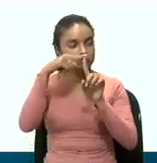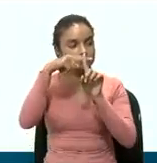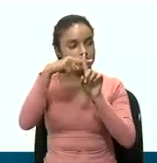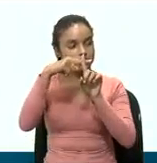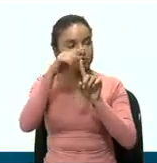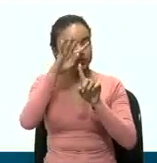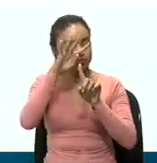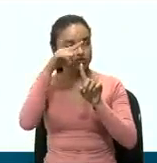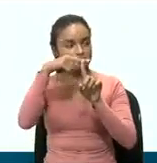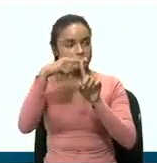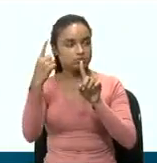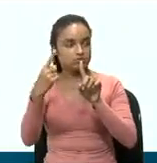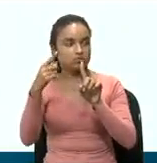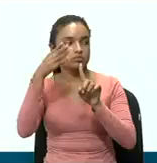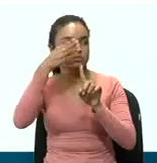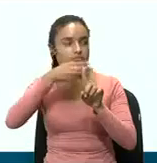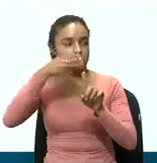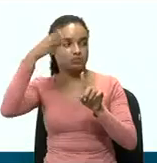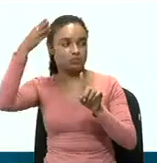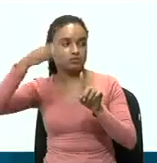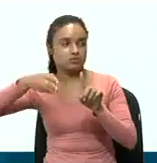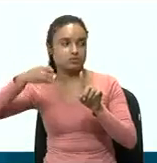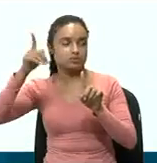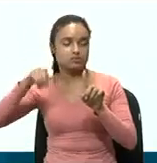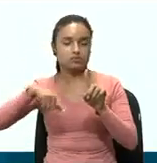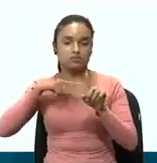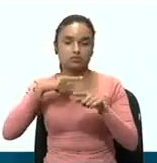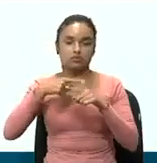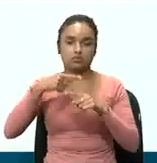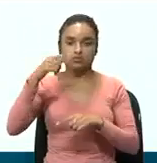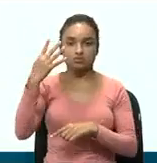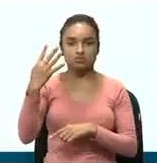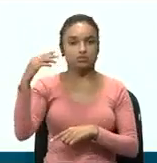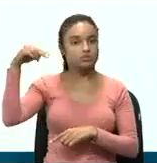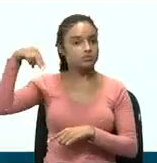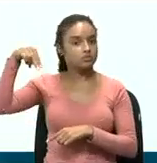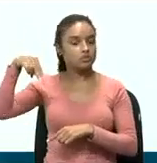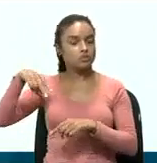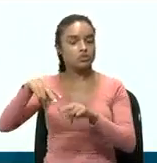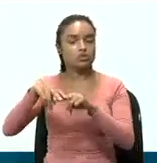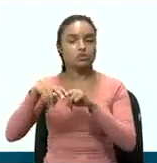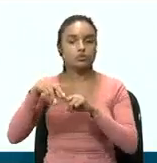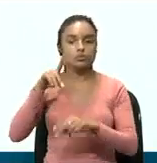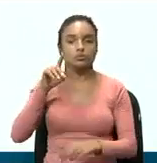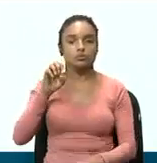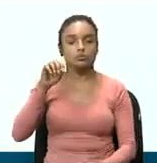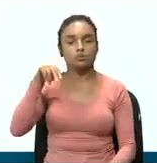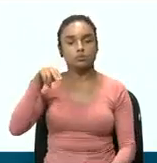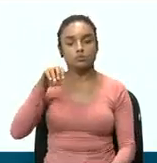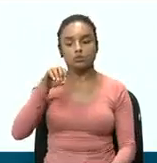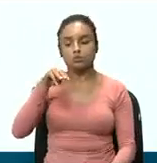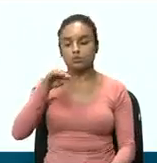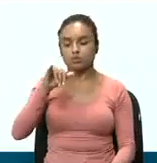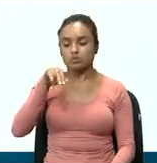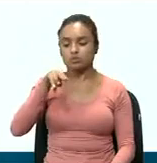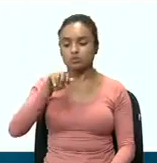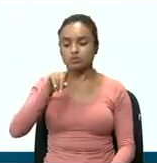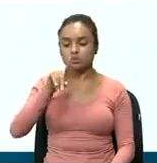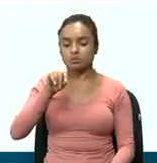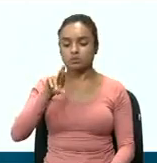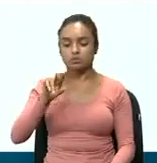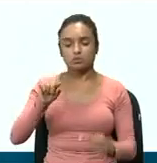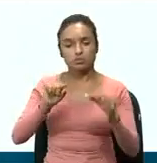isso ficou no denominador somente 4n. Então, o que eu fiz? Eu vou voltar